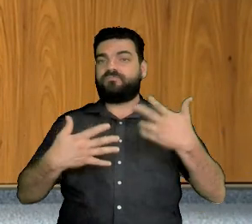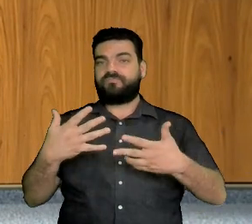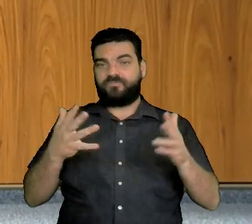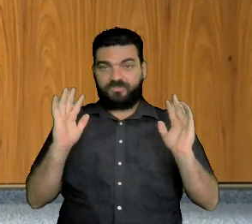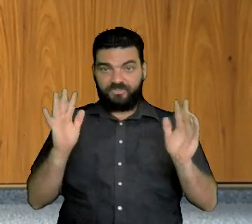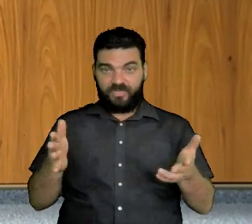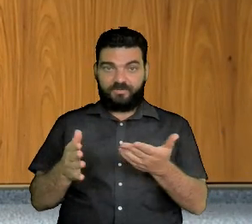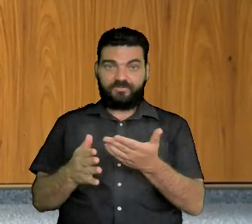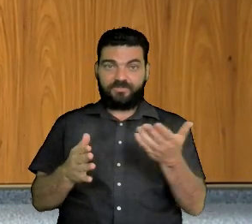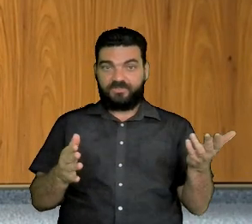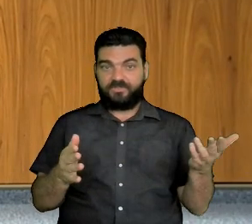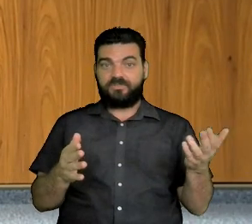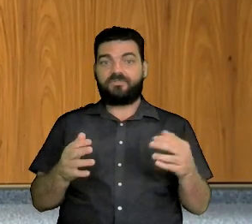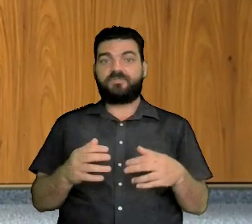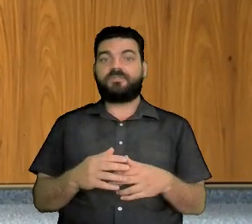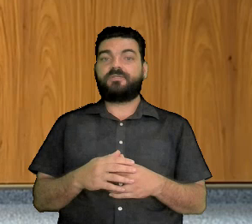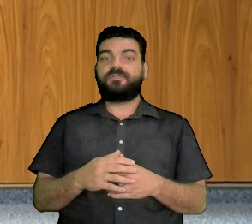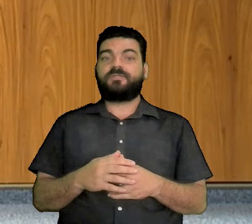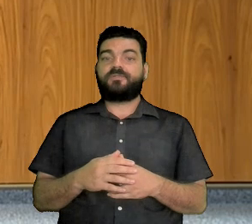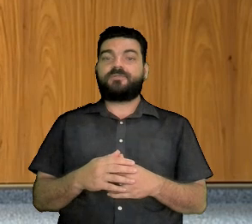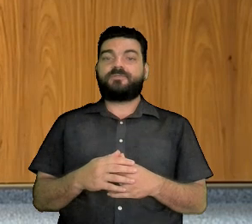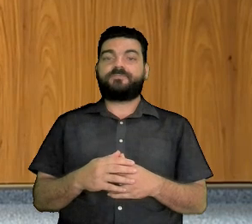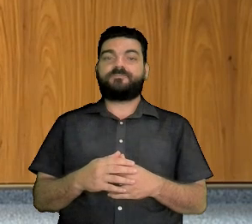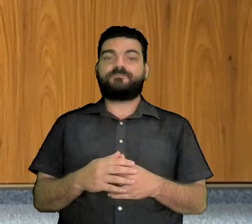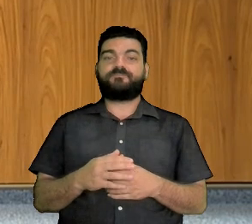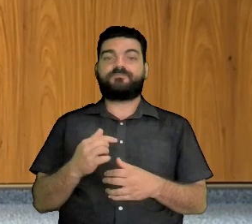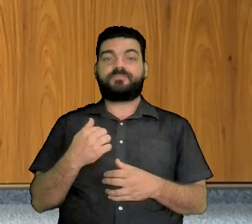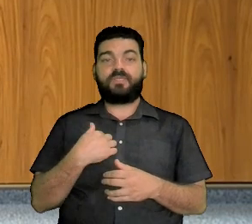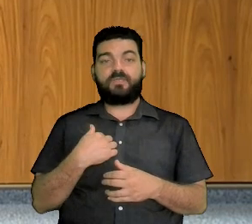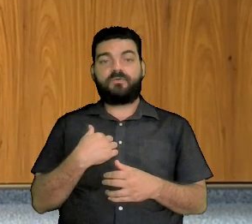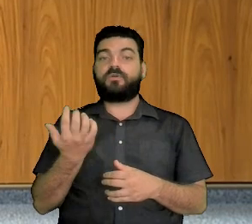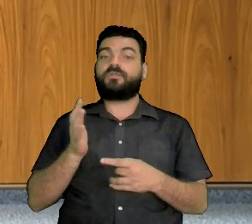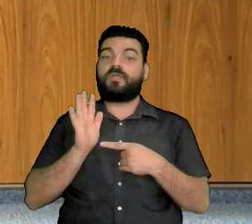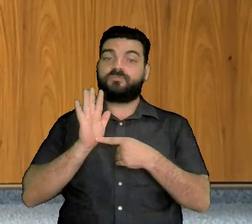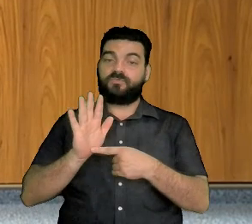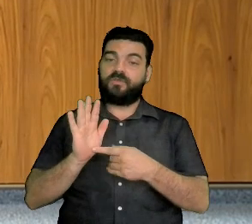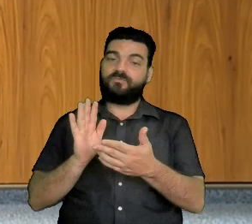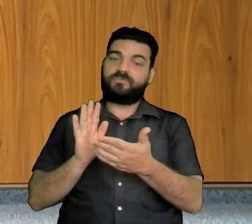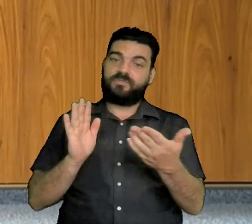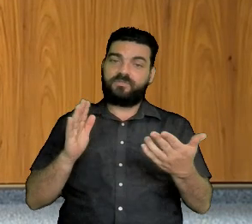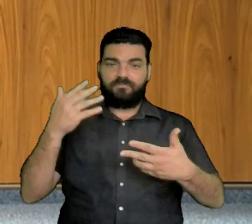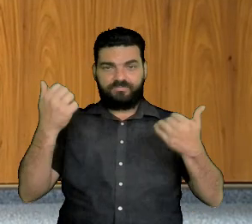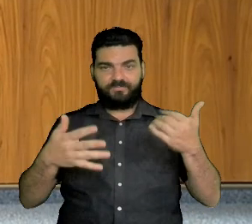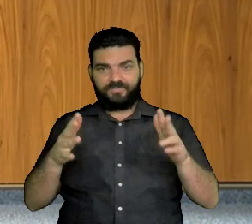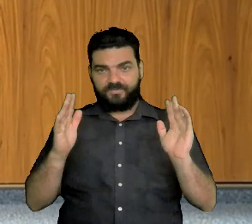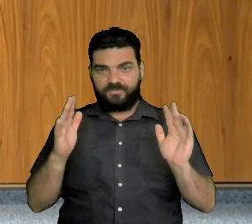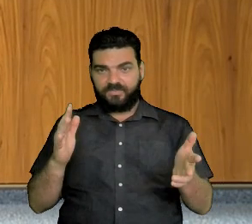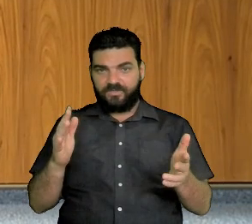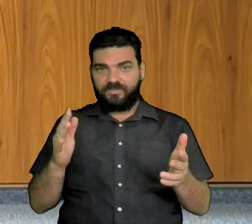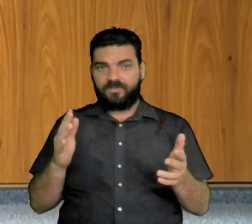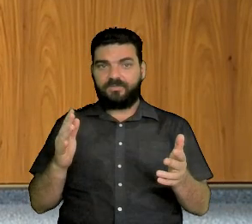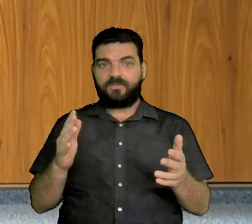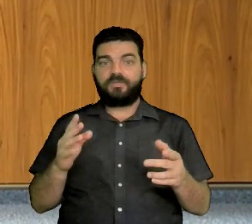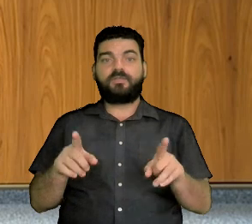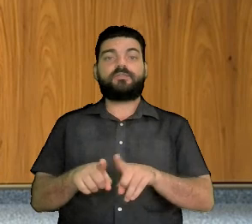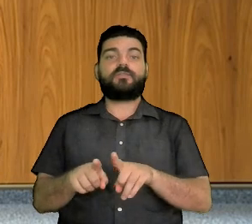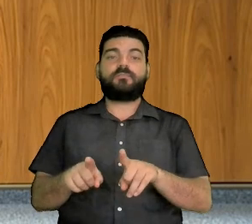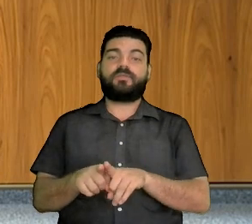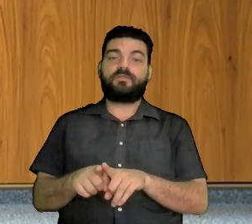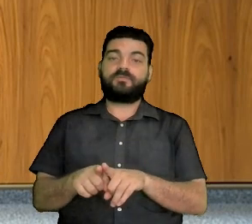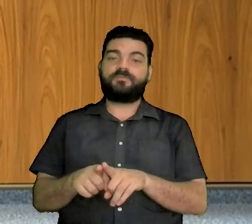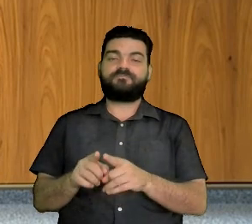essas palavras, que pretendi fossem breves, eu procurei colaborar aqui neste